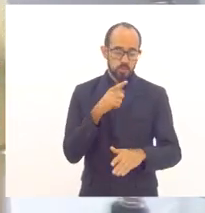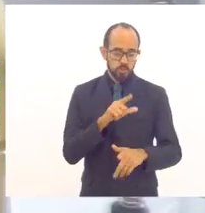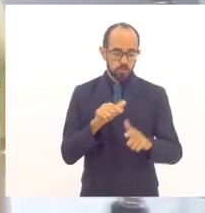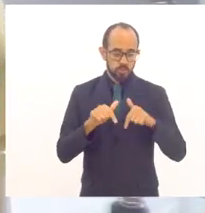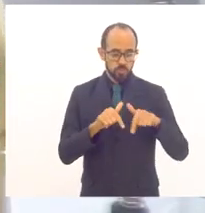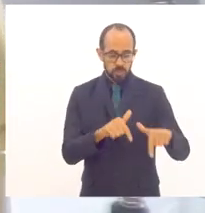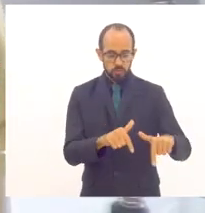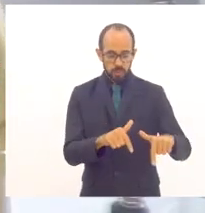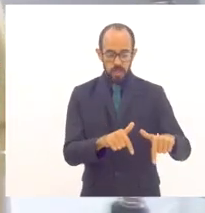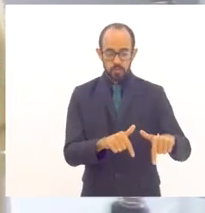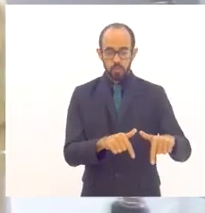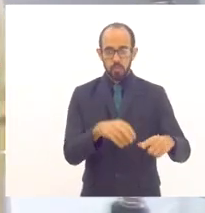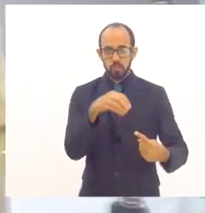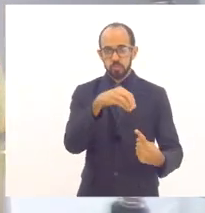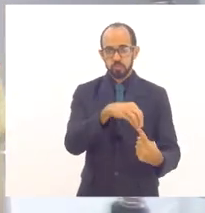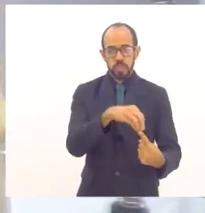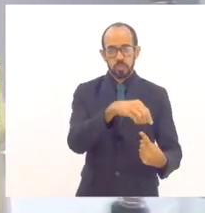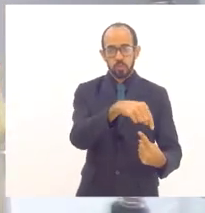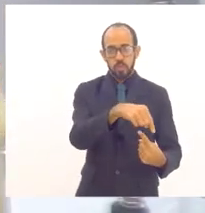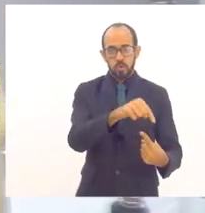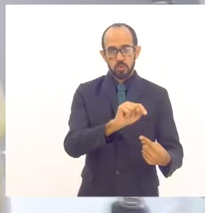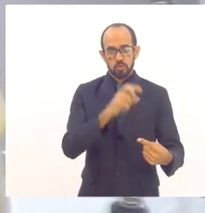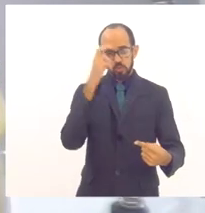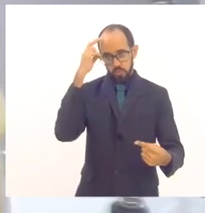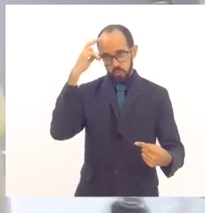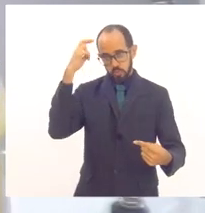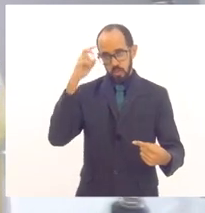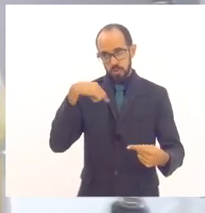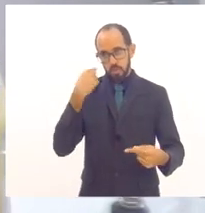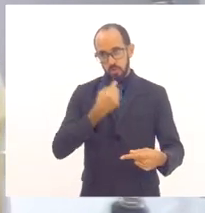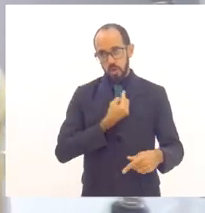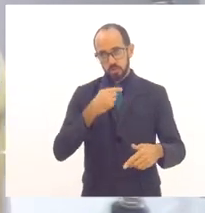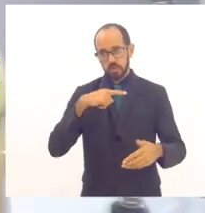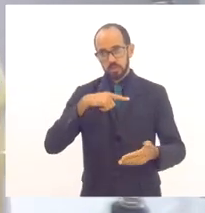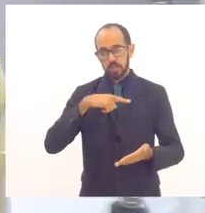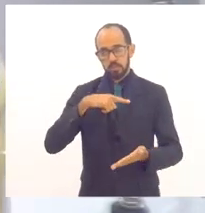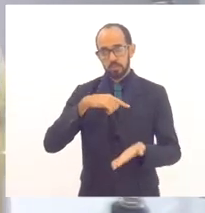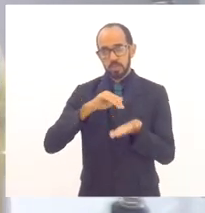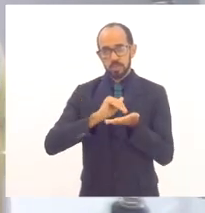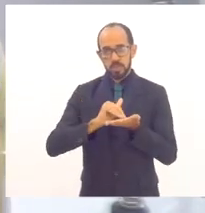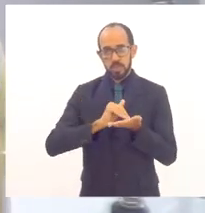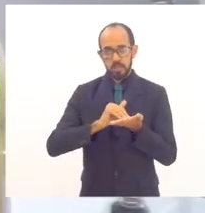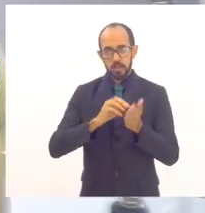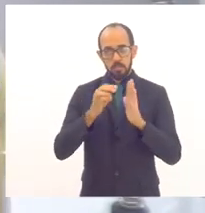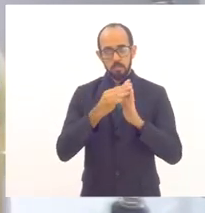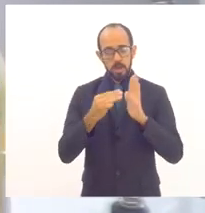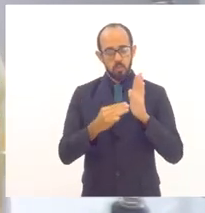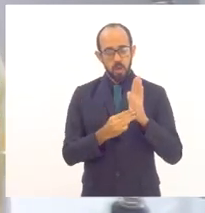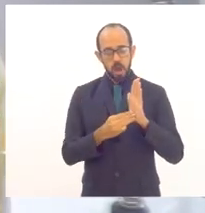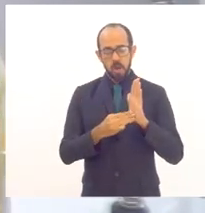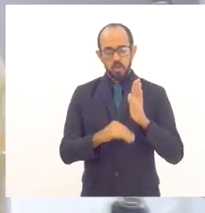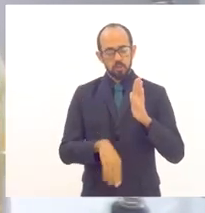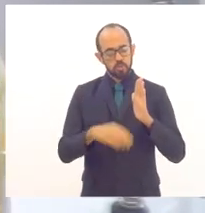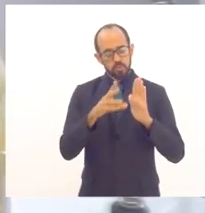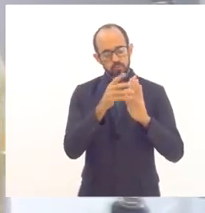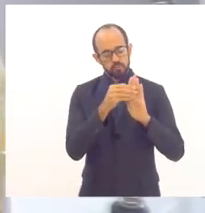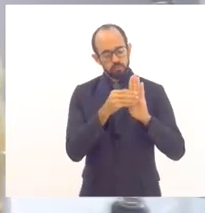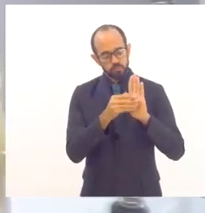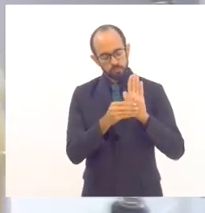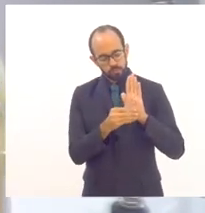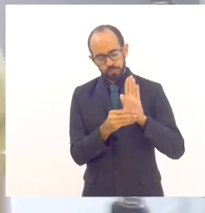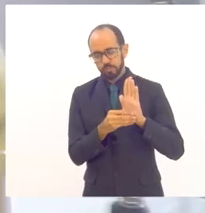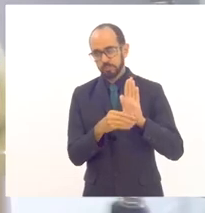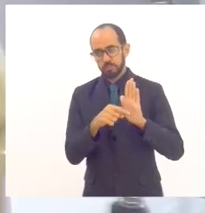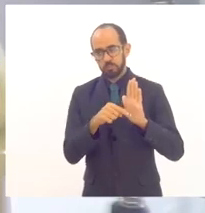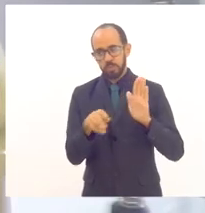de cultura. Nós, da CSEC, temos dentro do site um manual de credenciamento, que é um credenciamento feito